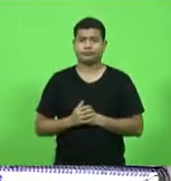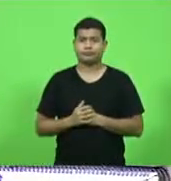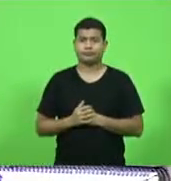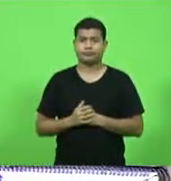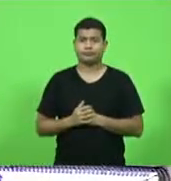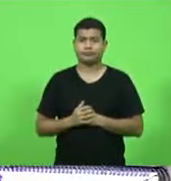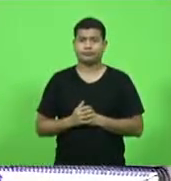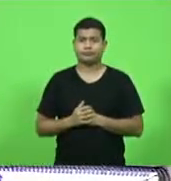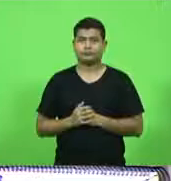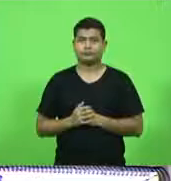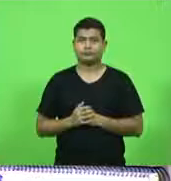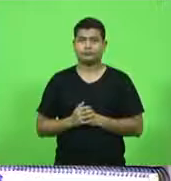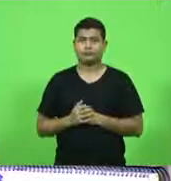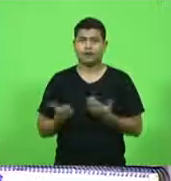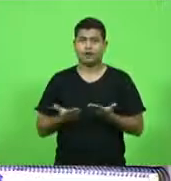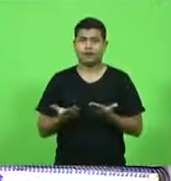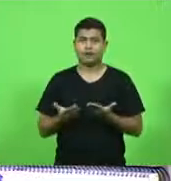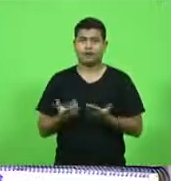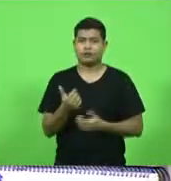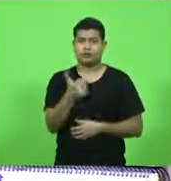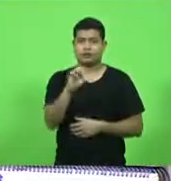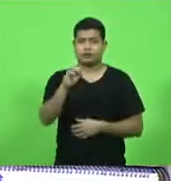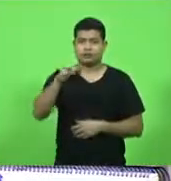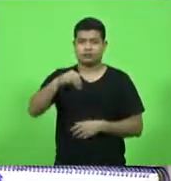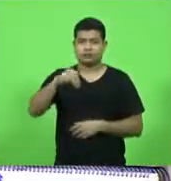Por mais 10 minutos, deputado Felipe Estevão.